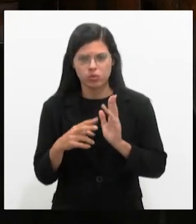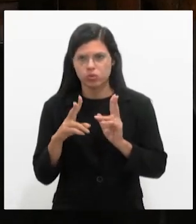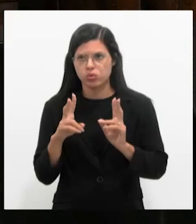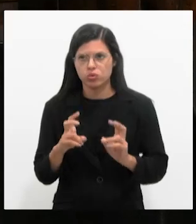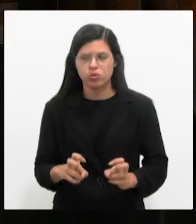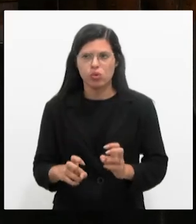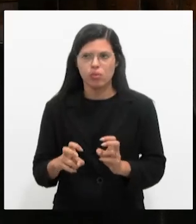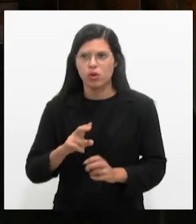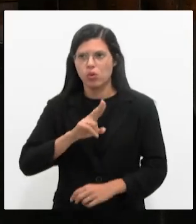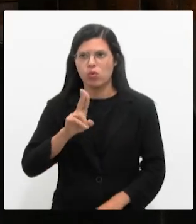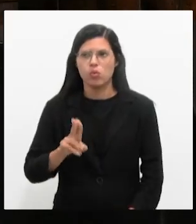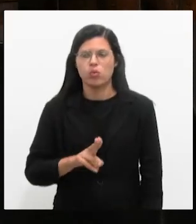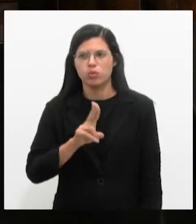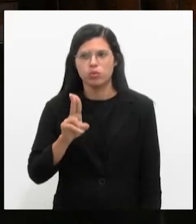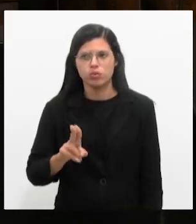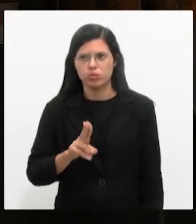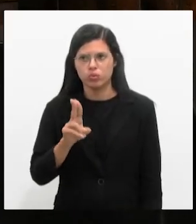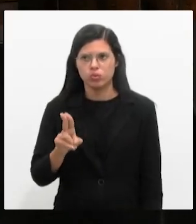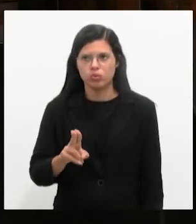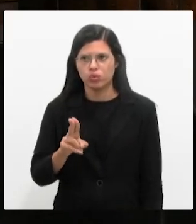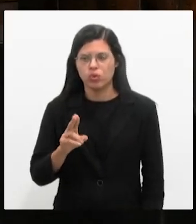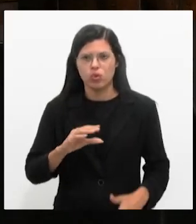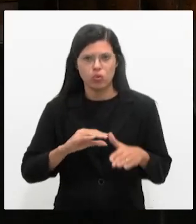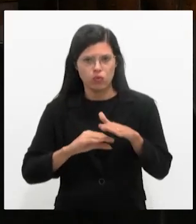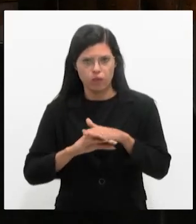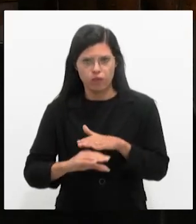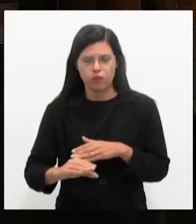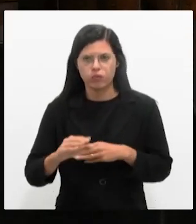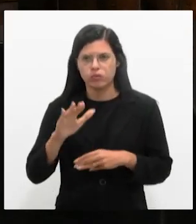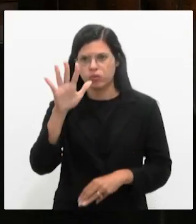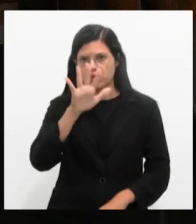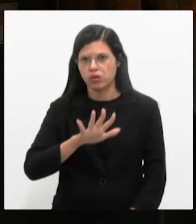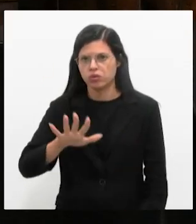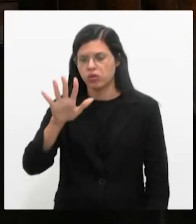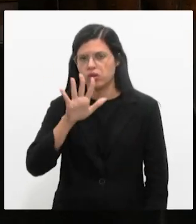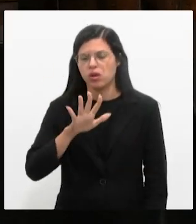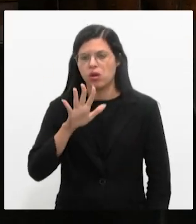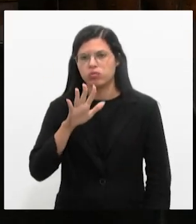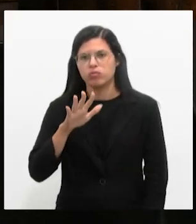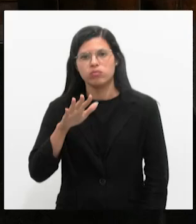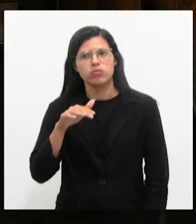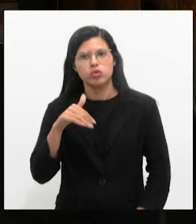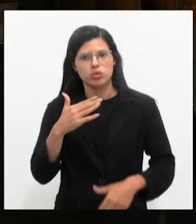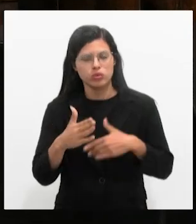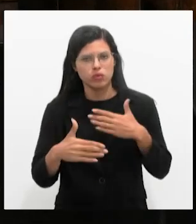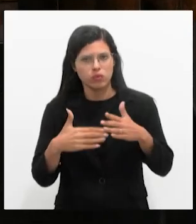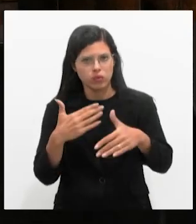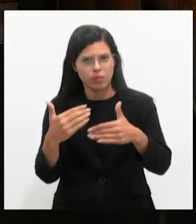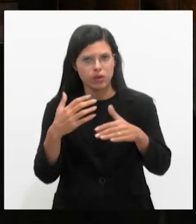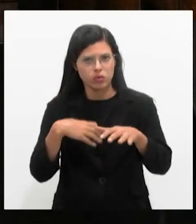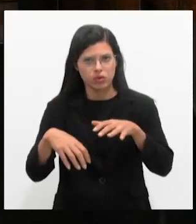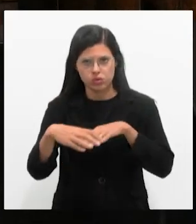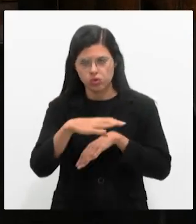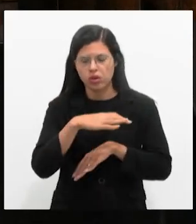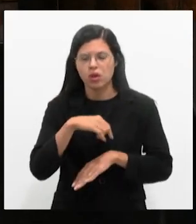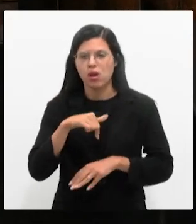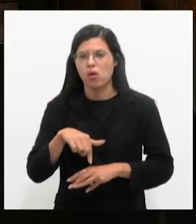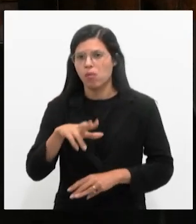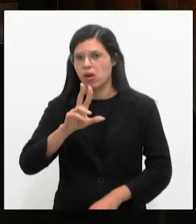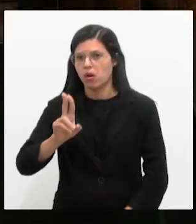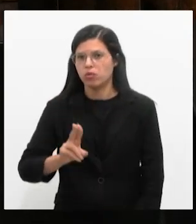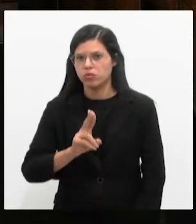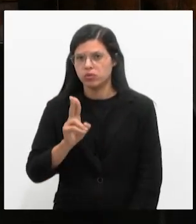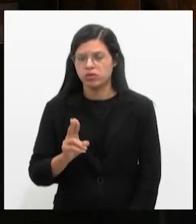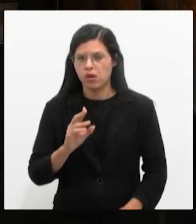à utilização do Fundo Nacional de Desenvolvimento Regional para utilizar o fundo como